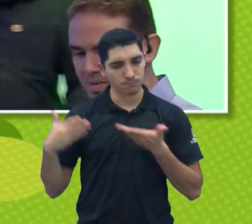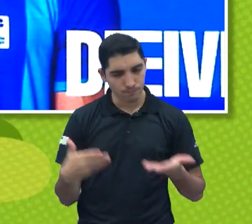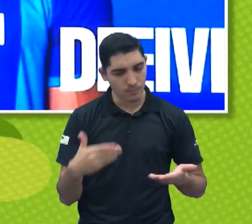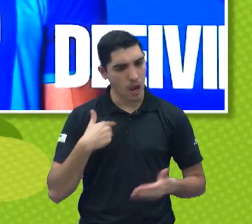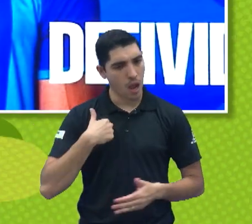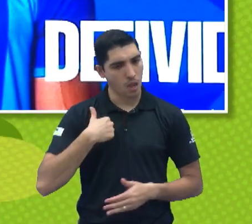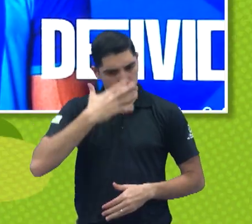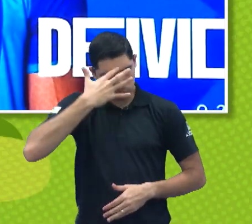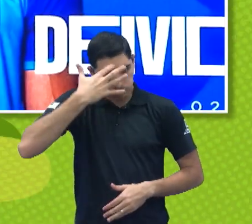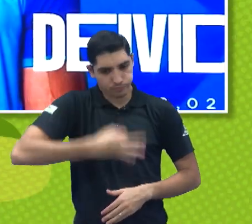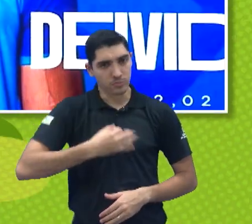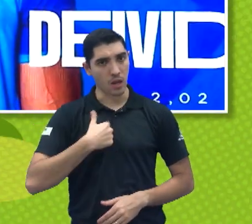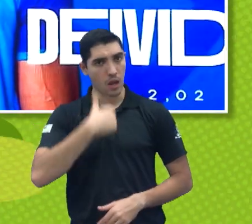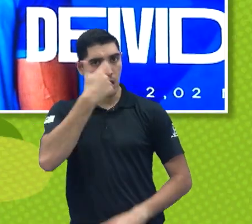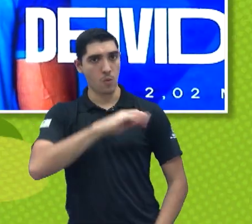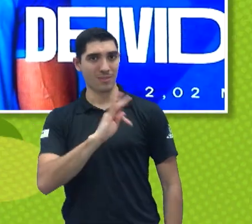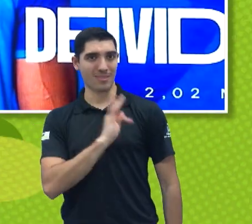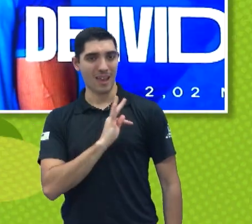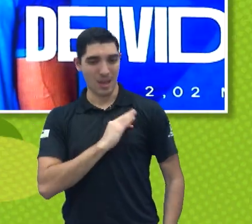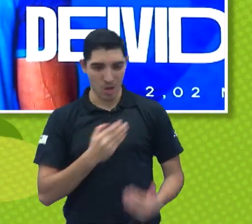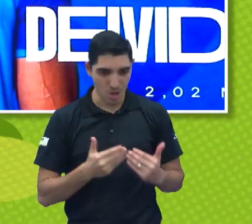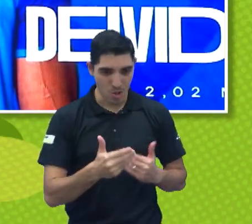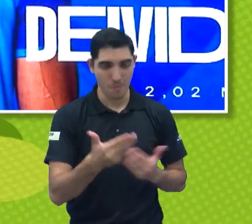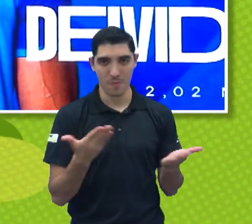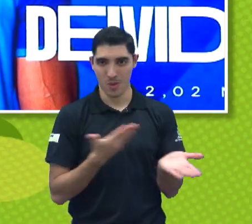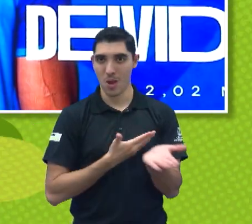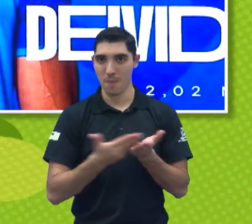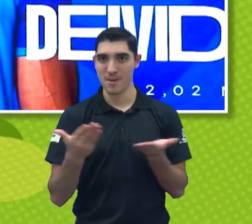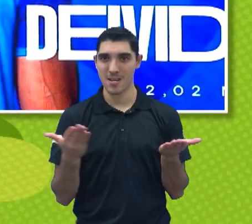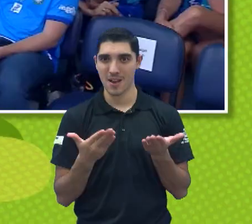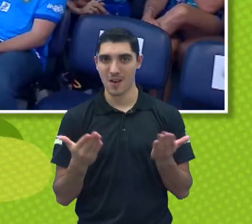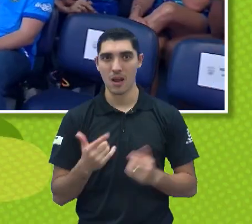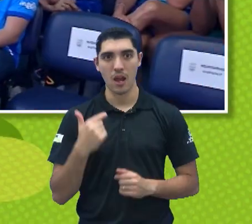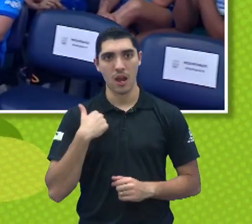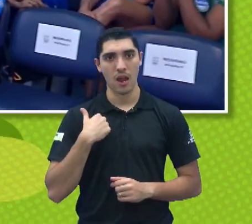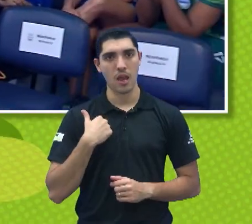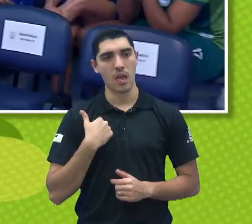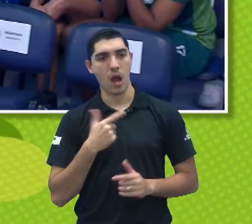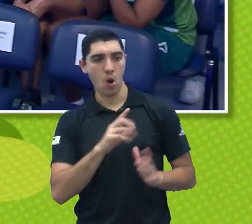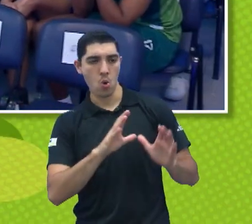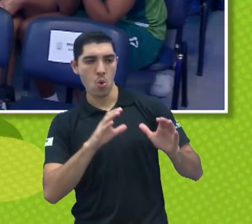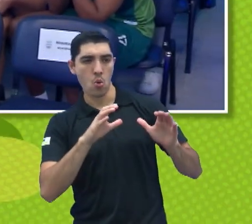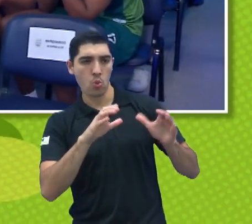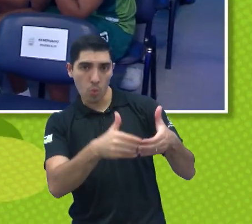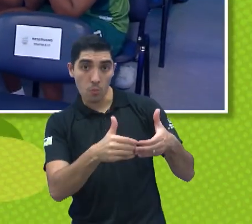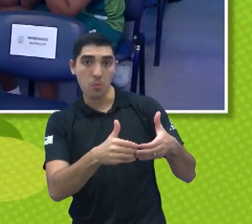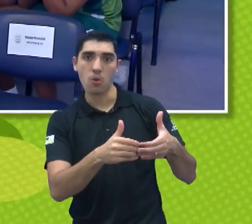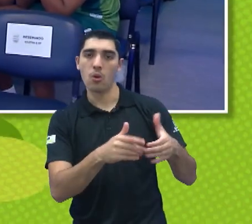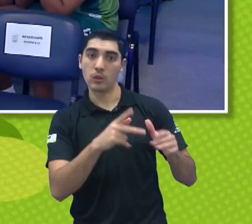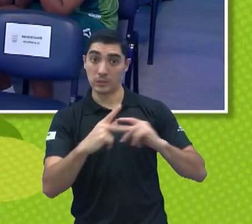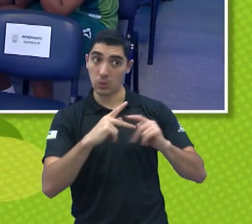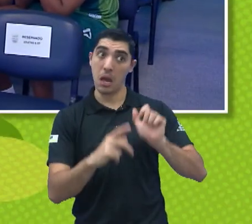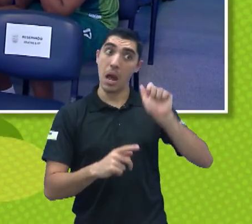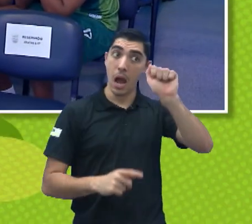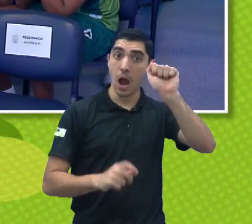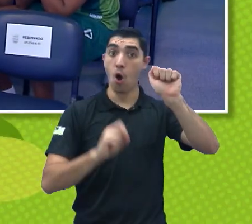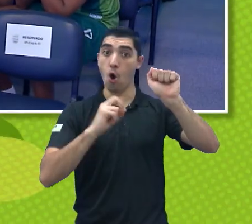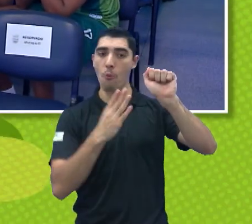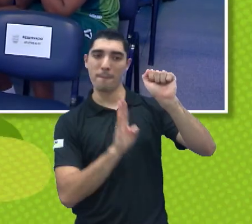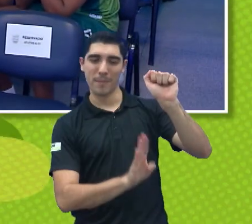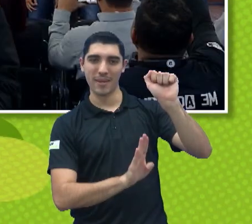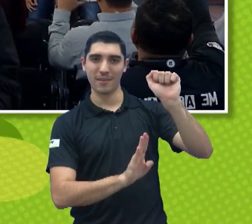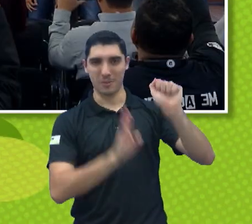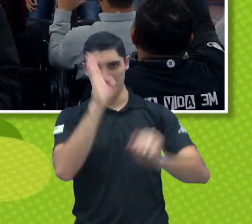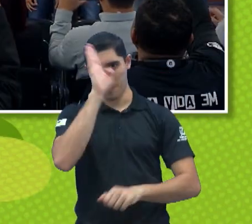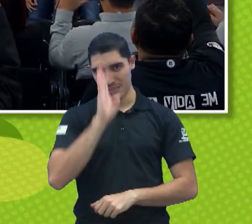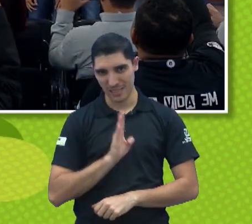próxima temporada, que é essa que nós vamos começar. Independente do time estar na A ou na B. Então eu via que era uma